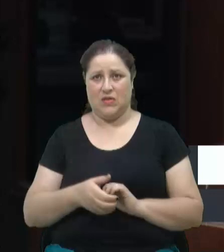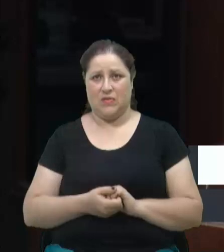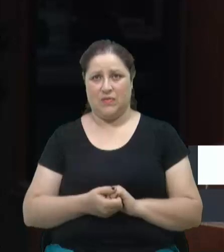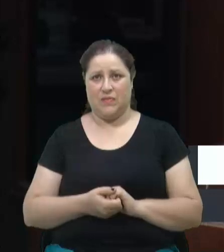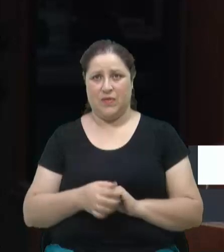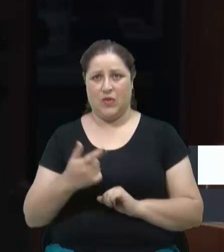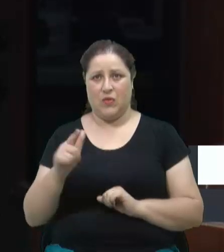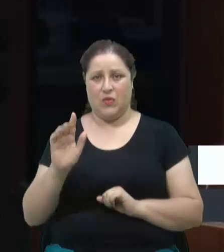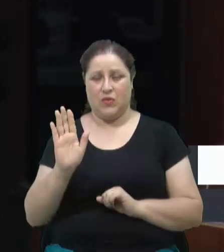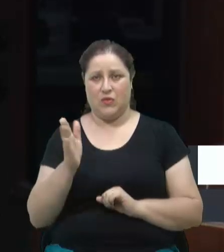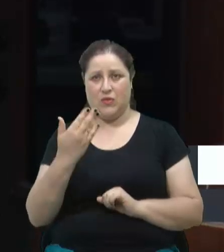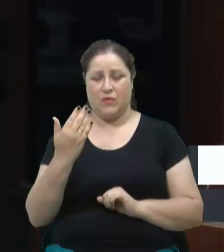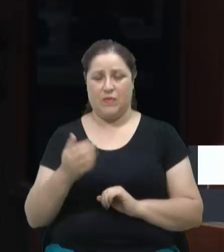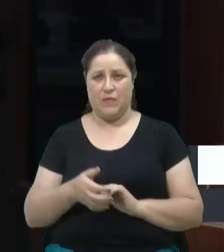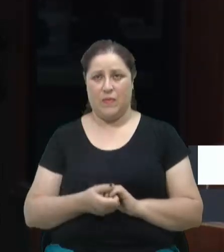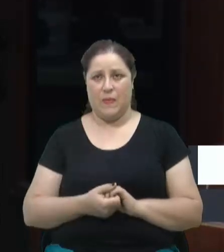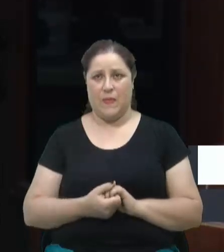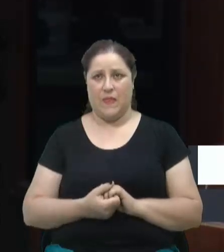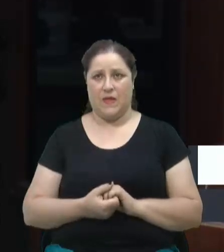Próximo slide.